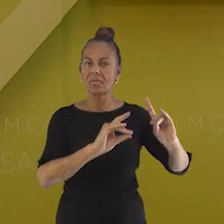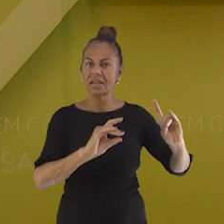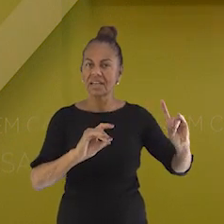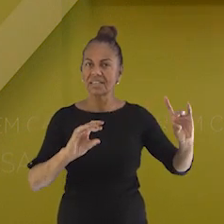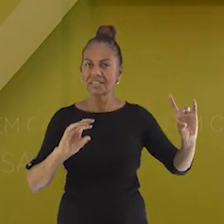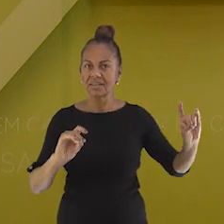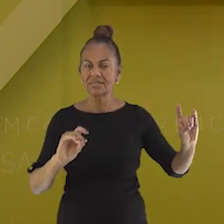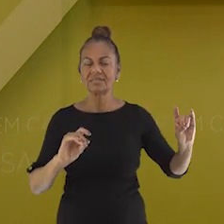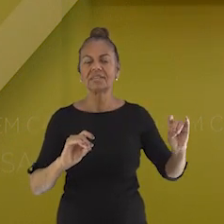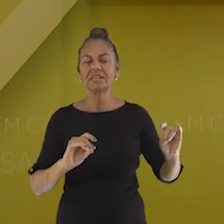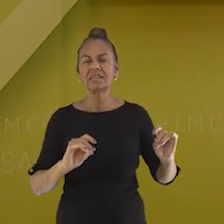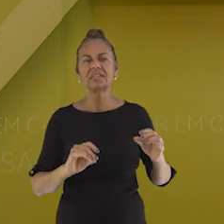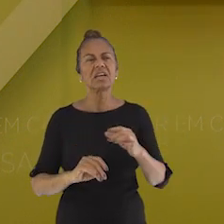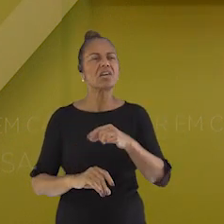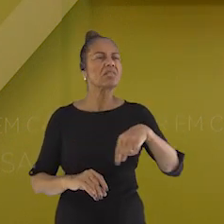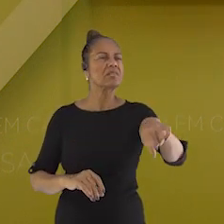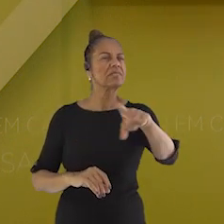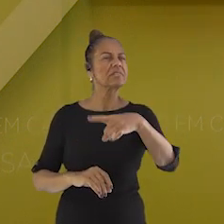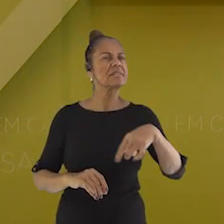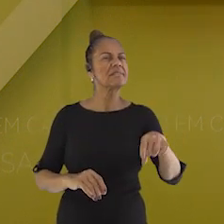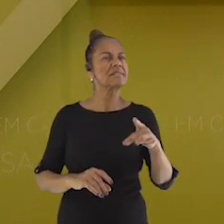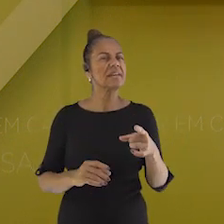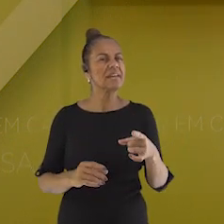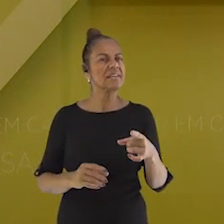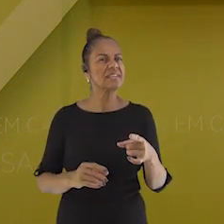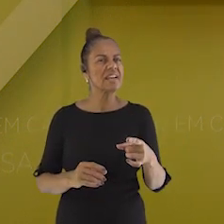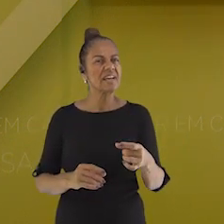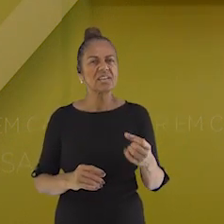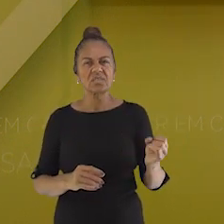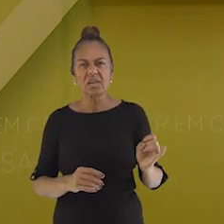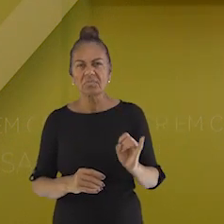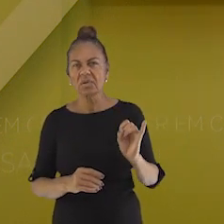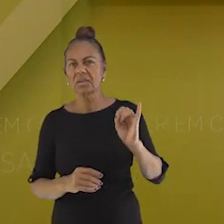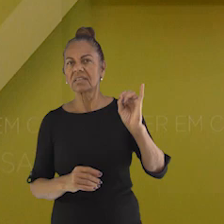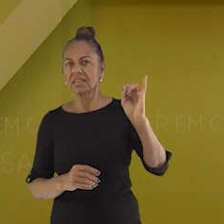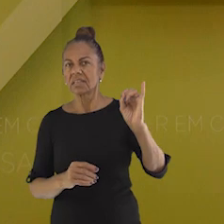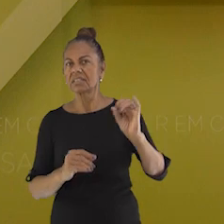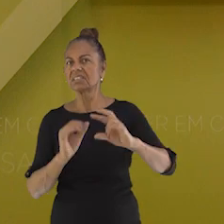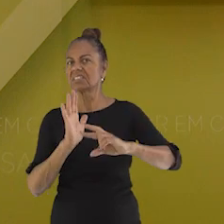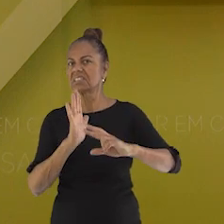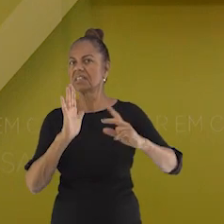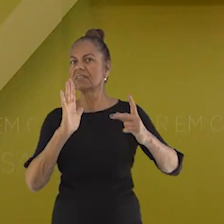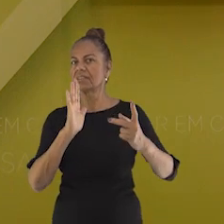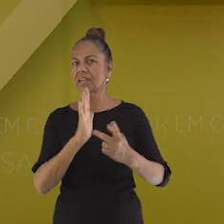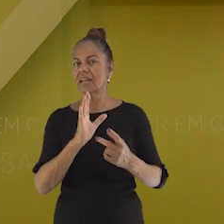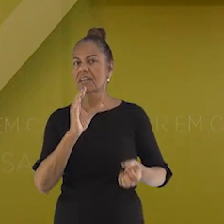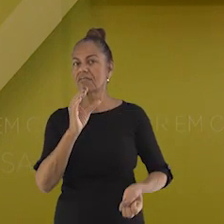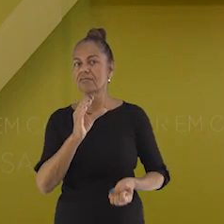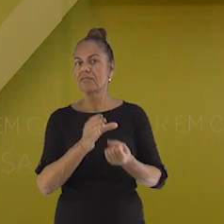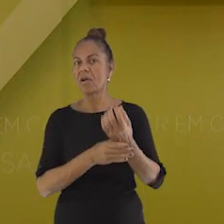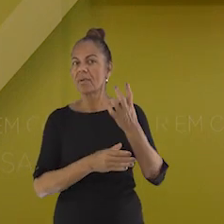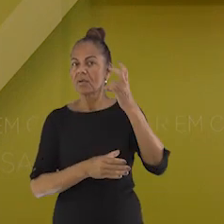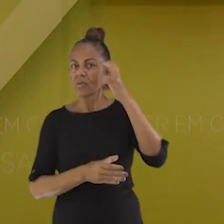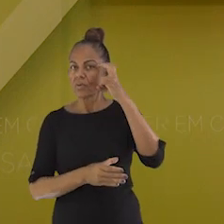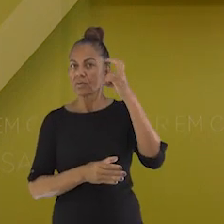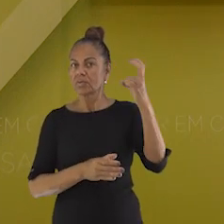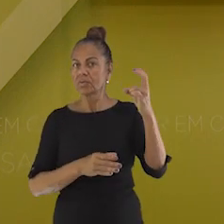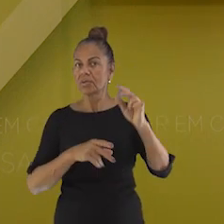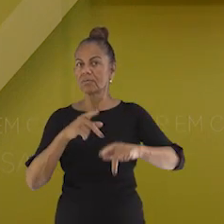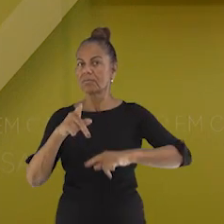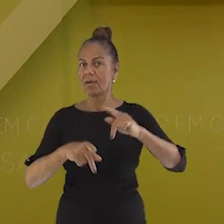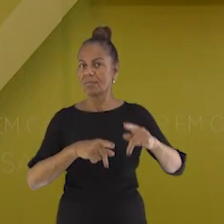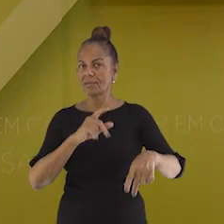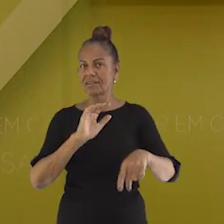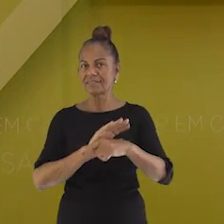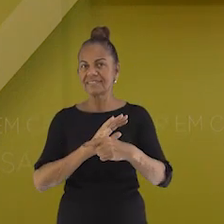o manguezal é ou não é parte significativa do processo de formação cultural e econômica do